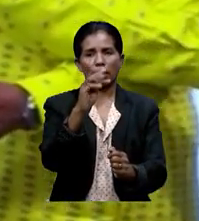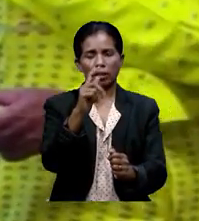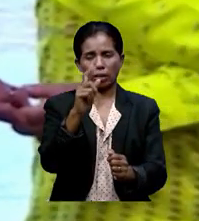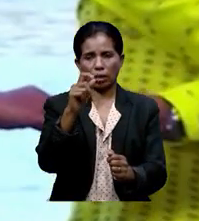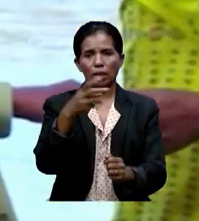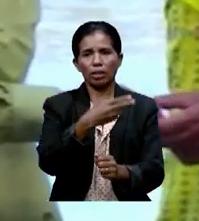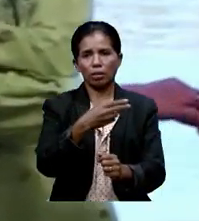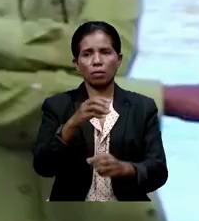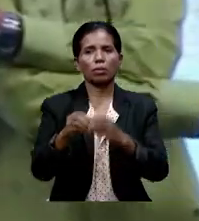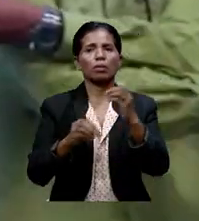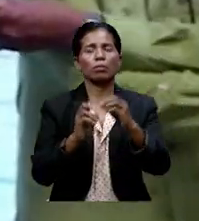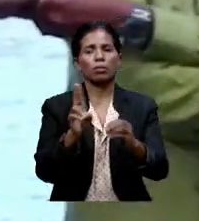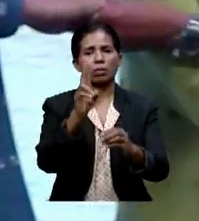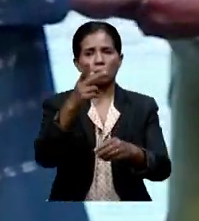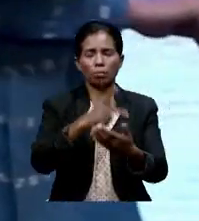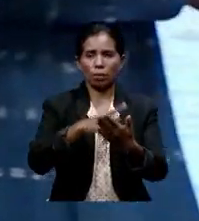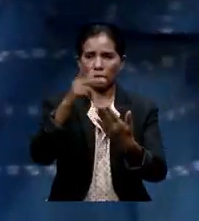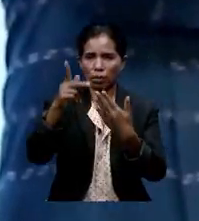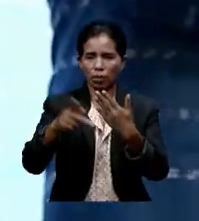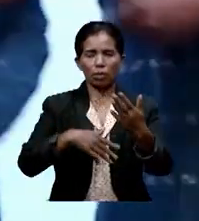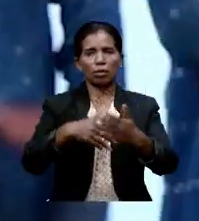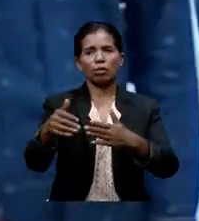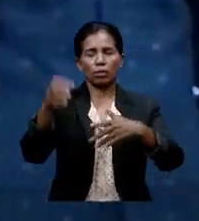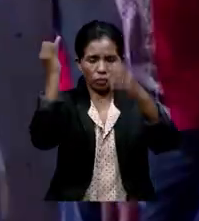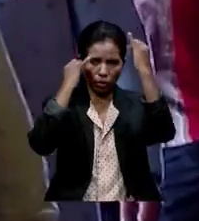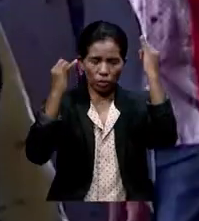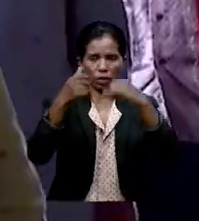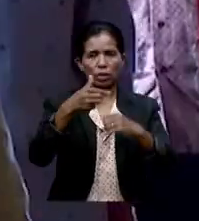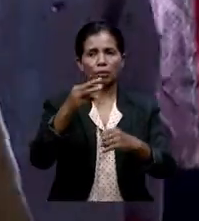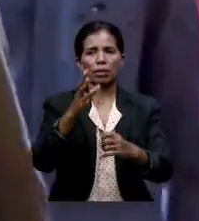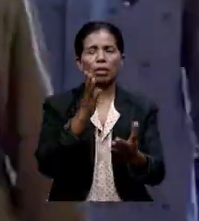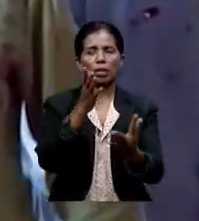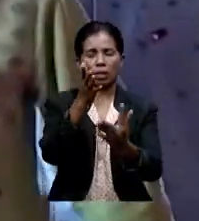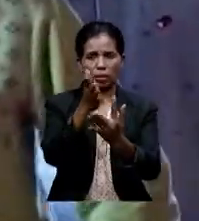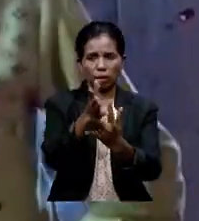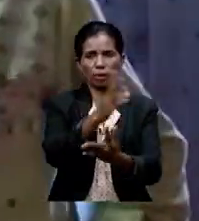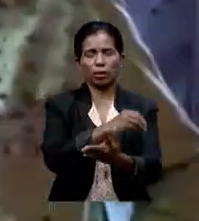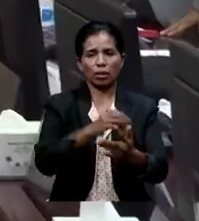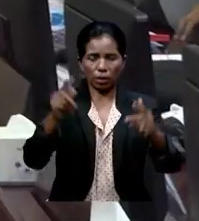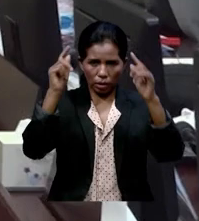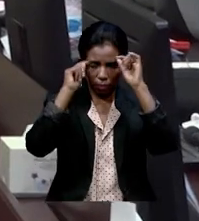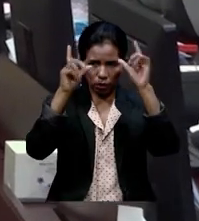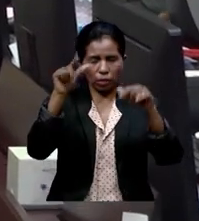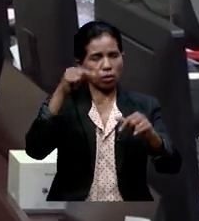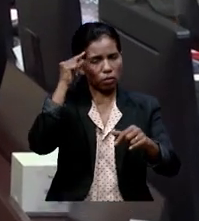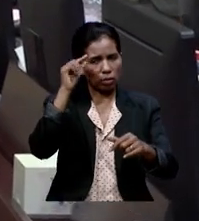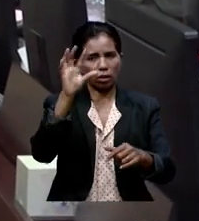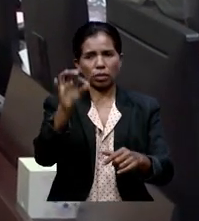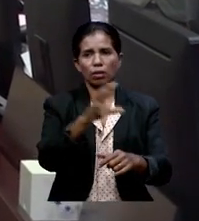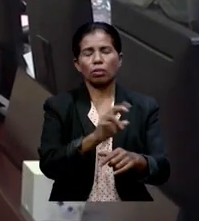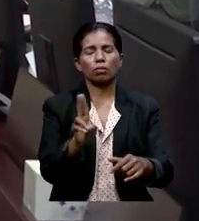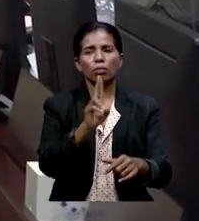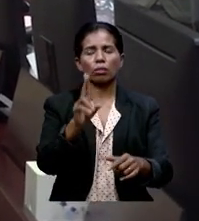No Conaba execução programa, conforme informação na BZM na CESA e a portal Transparência Timor-Leste, governo da CIA